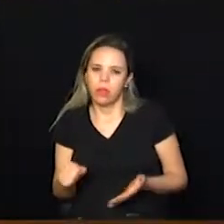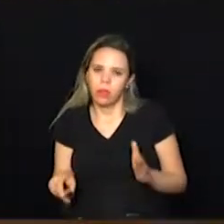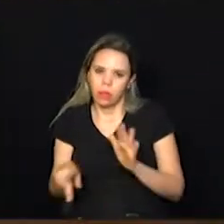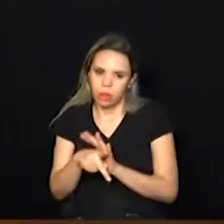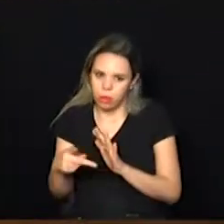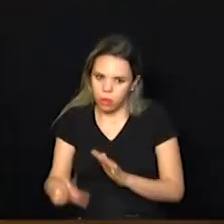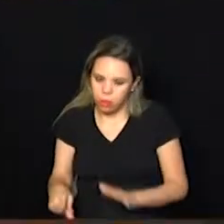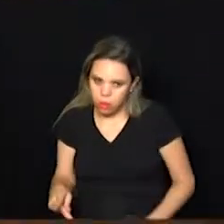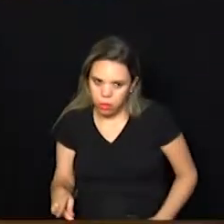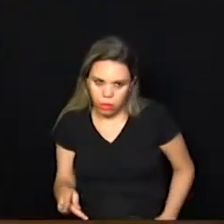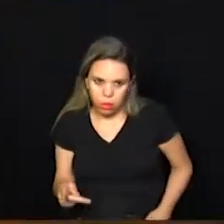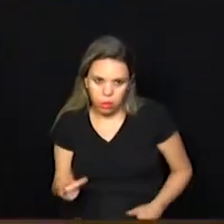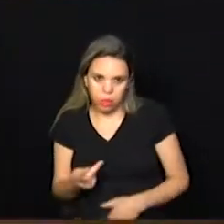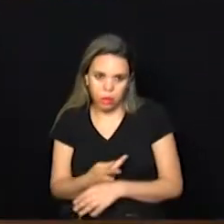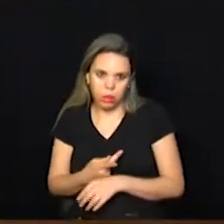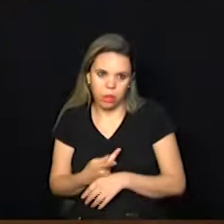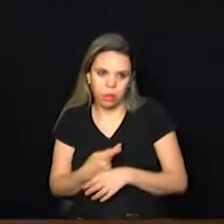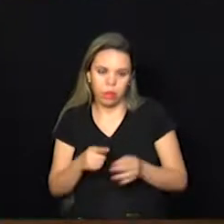própria busca,